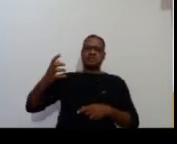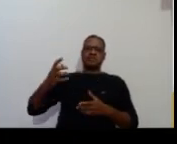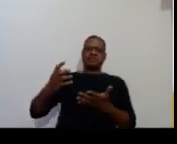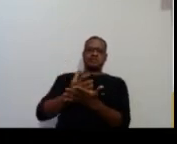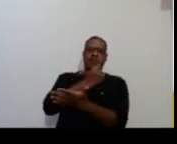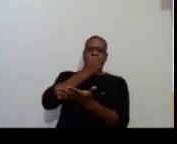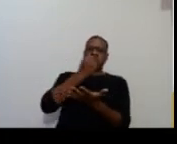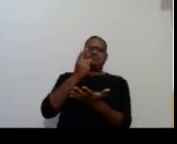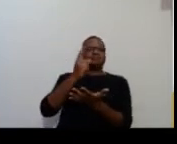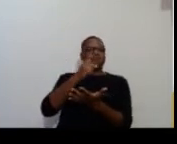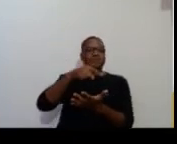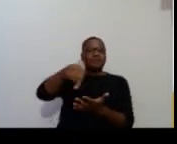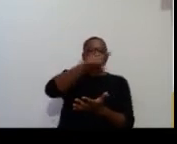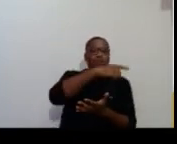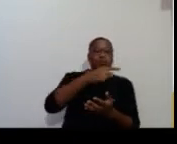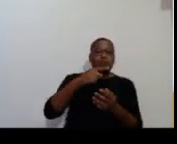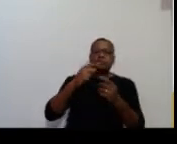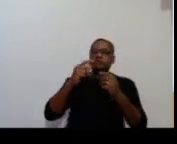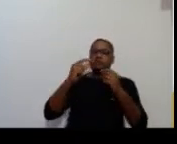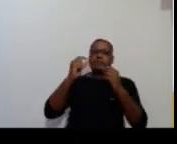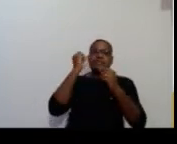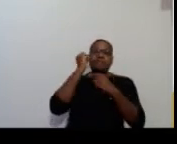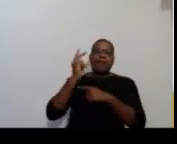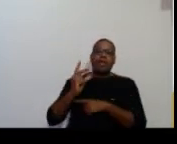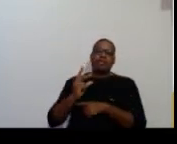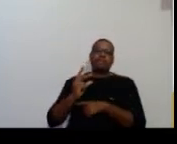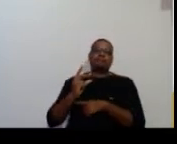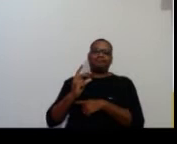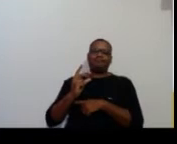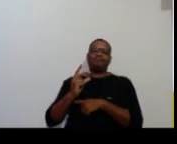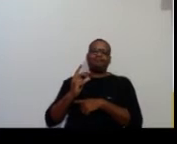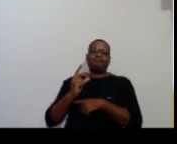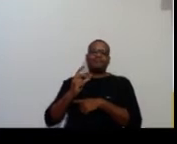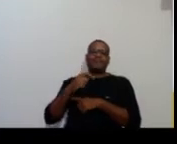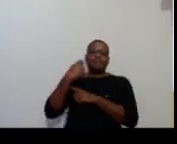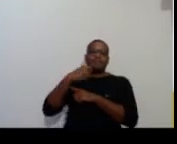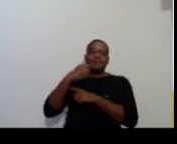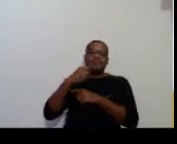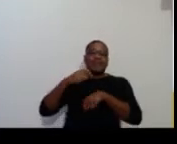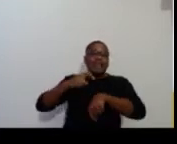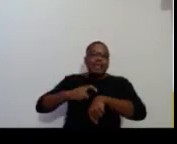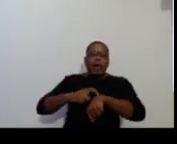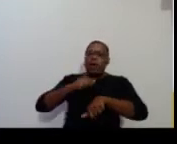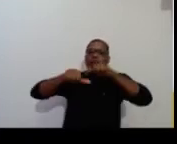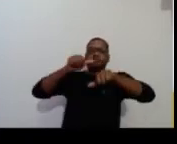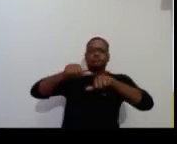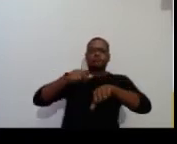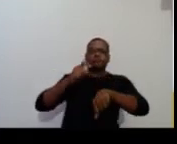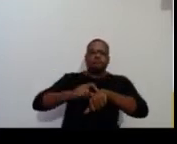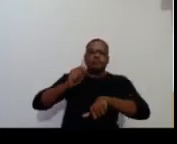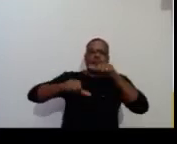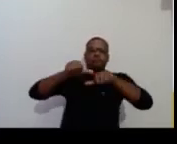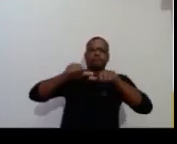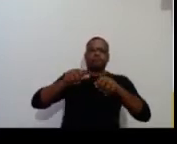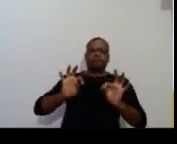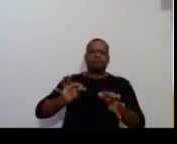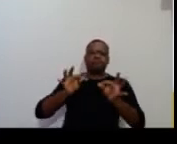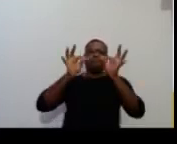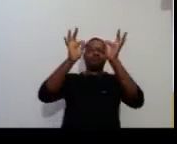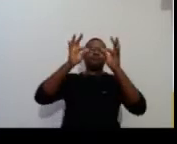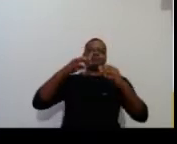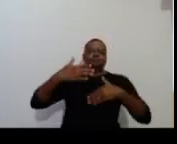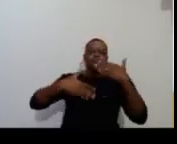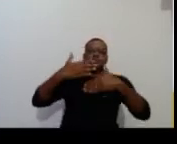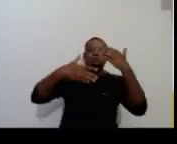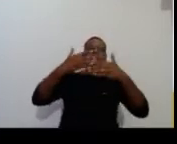mudança constante, todos os dias. Piscou, é 10 anos de inovação tecnológica. Piscou, é mais 10 anos de tecnologia, de inovação,